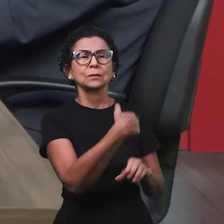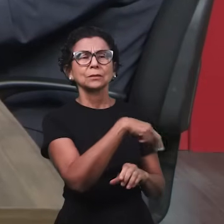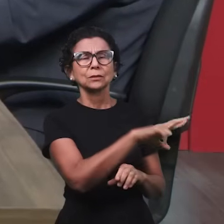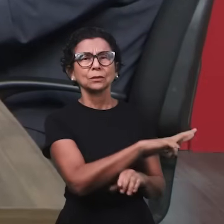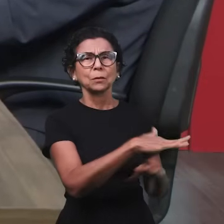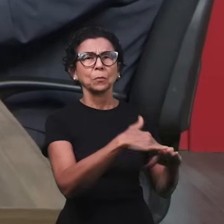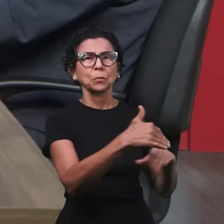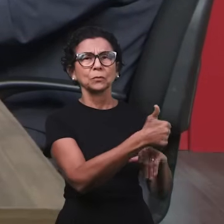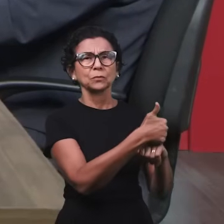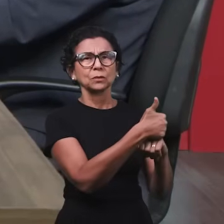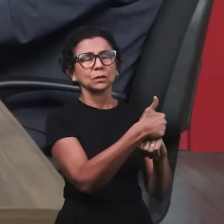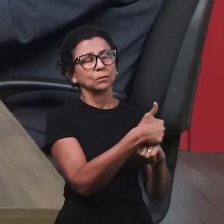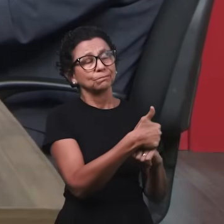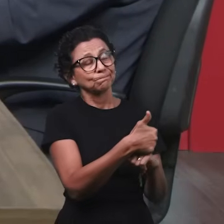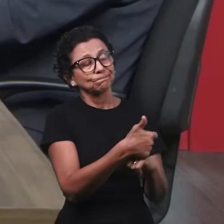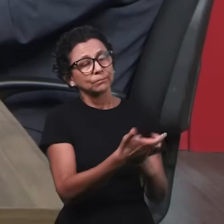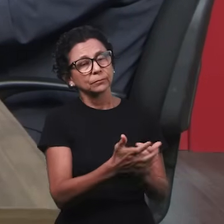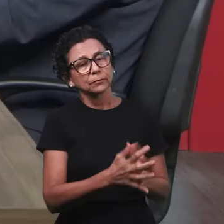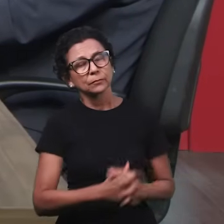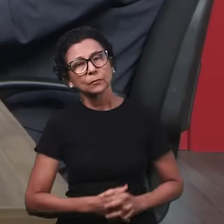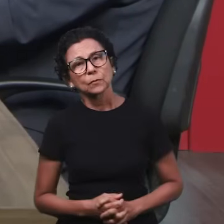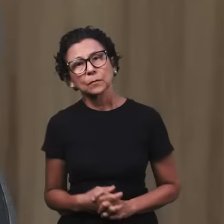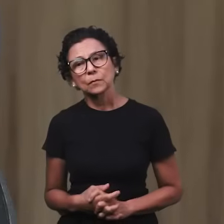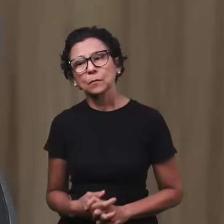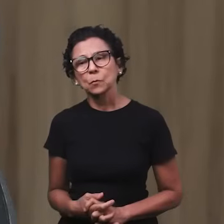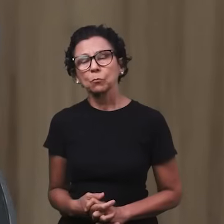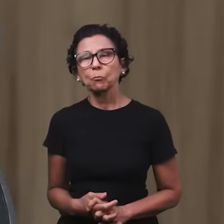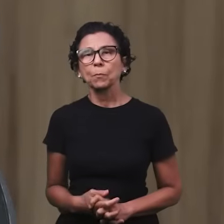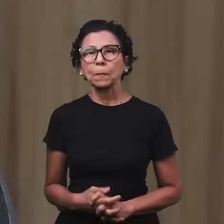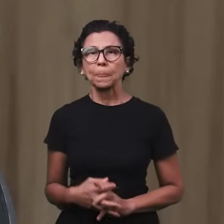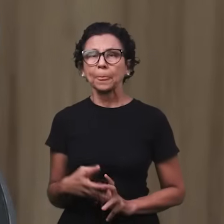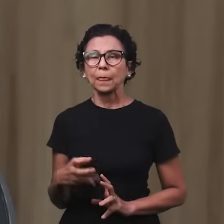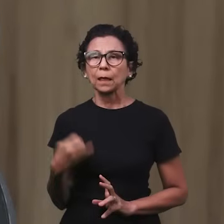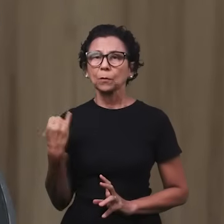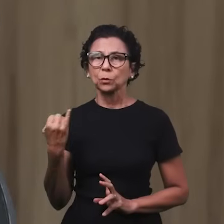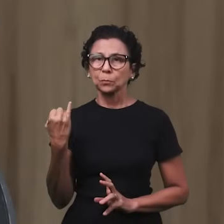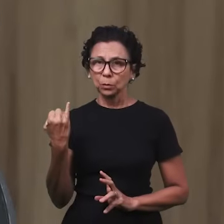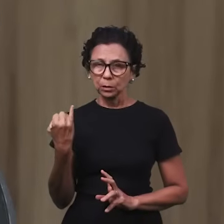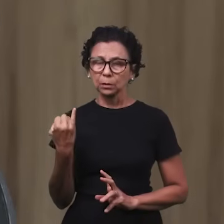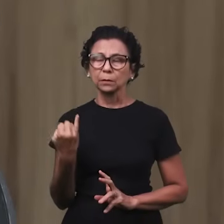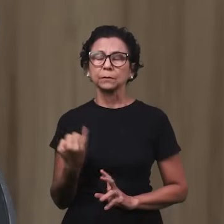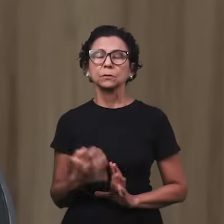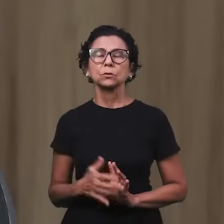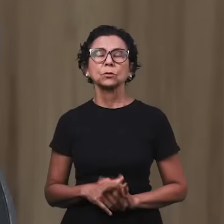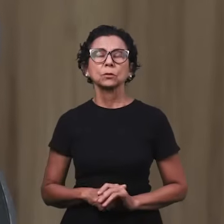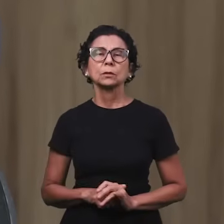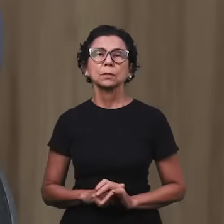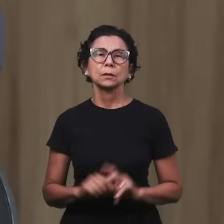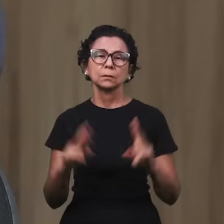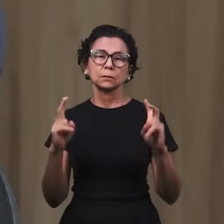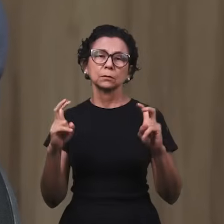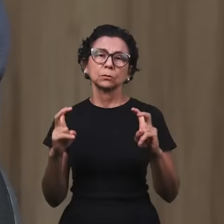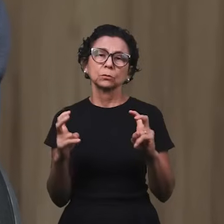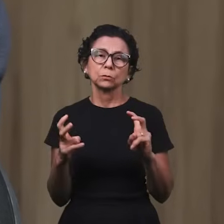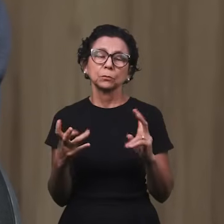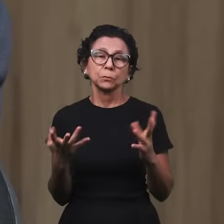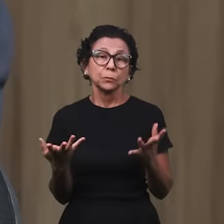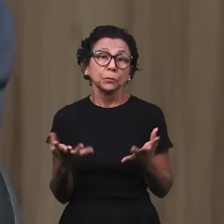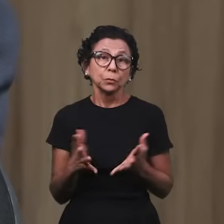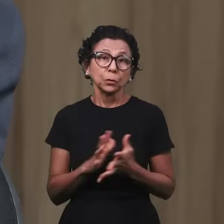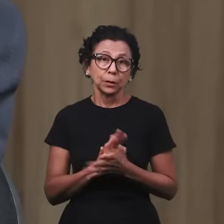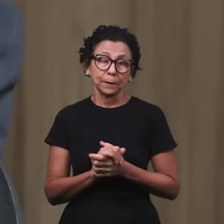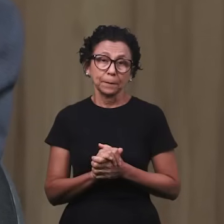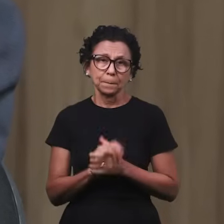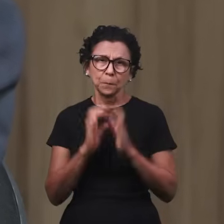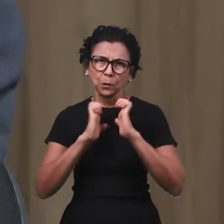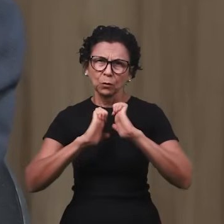tradicional. Muito bem, isso é muito importante nós abordarmos esse aspecto, porque, na verdade, o